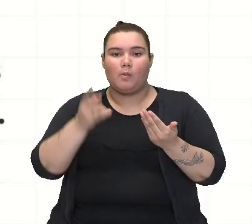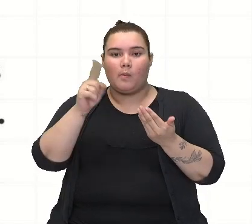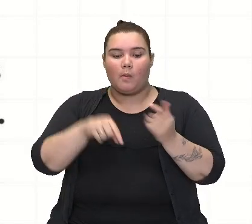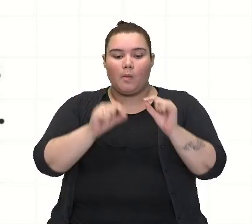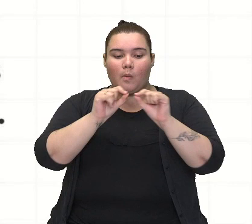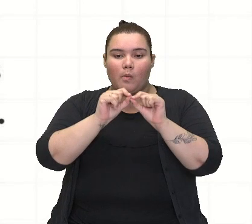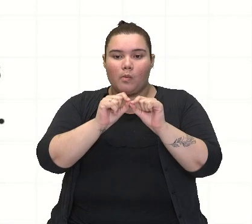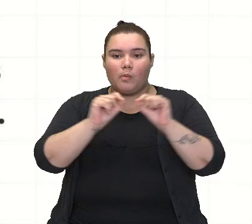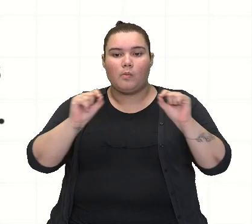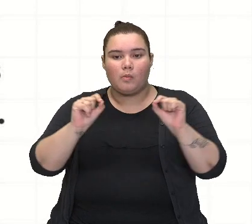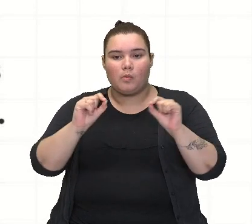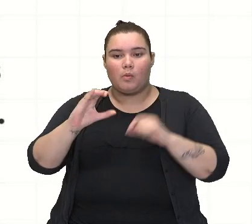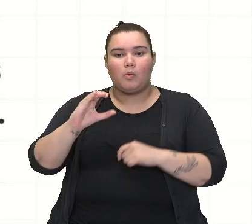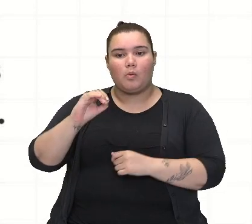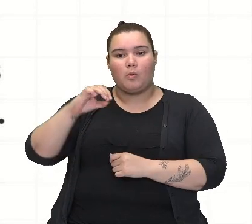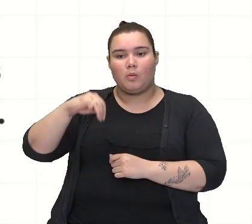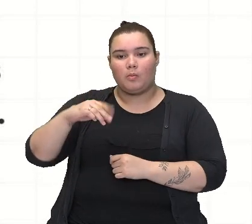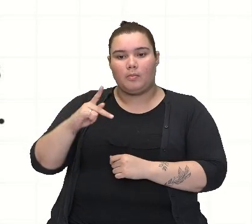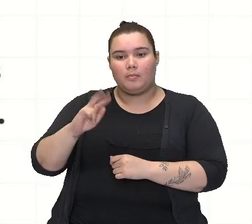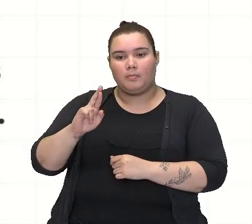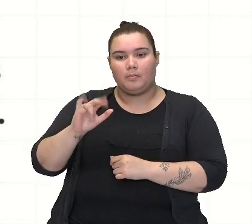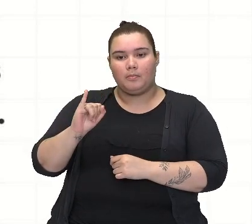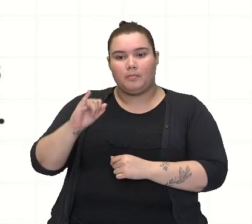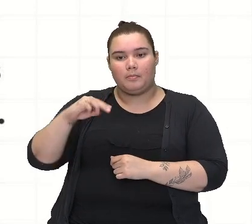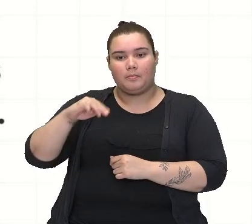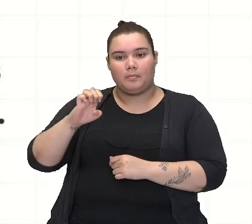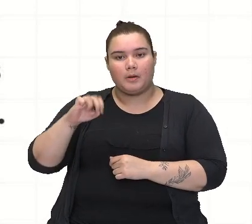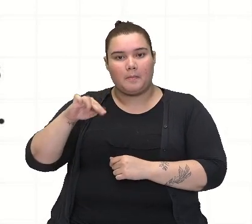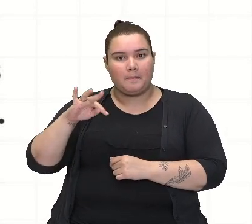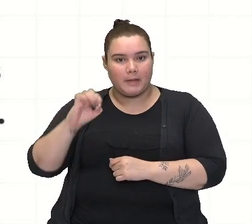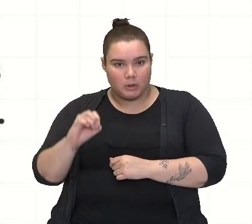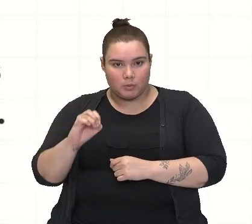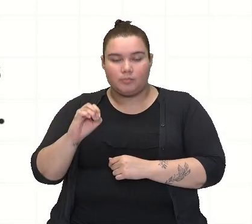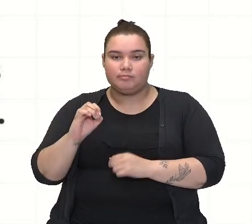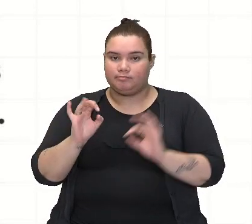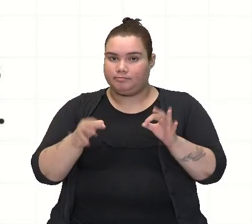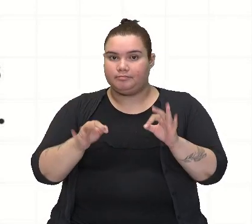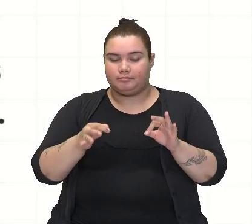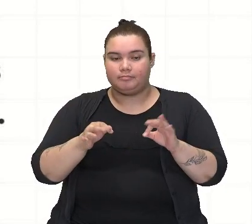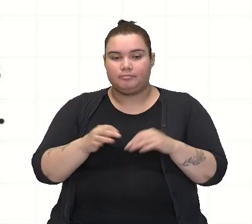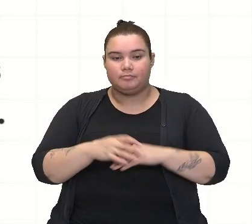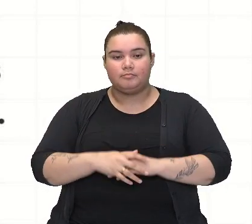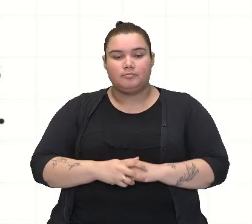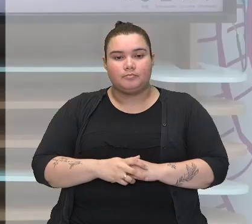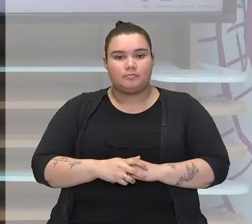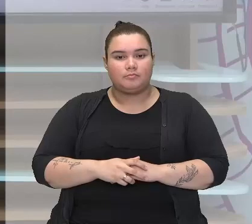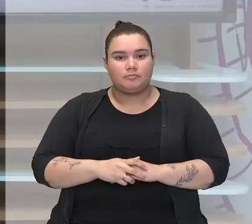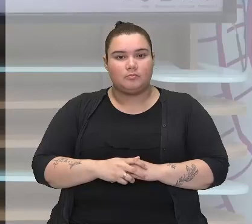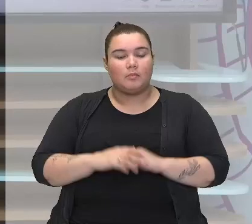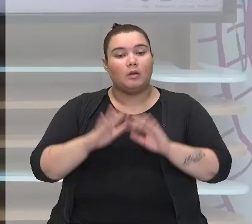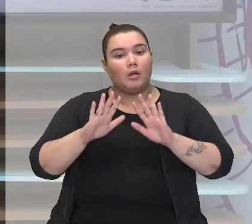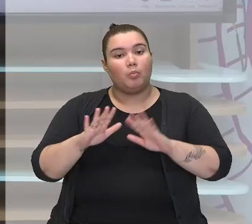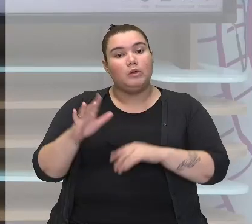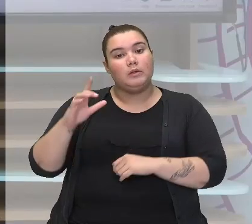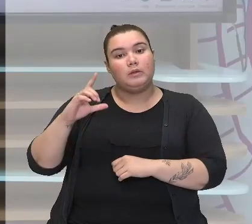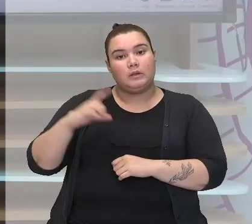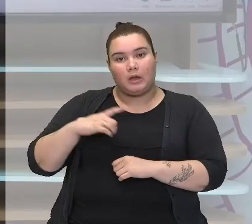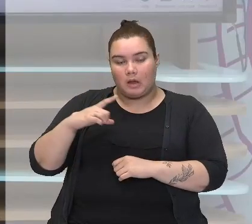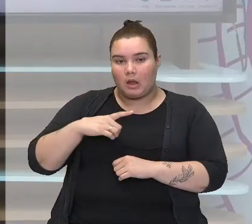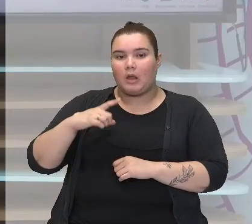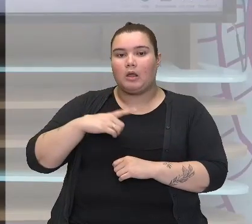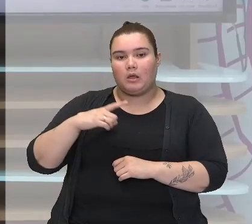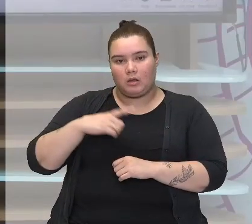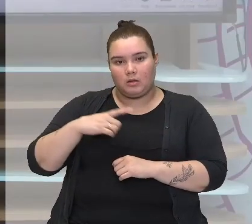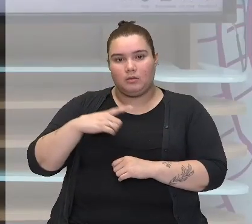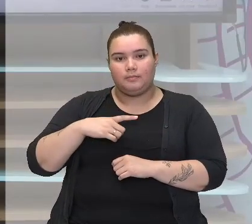o comprimento. Bom, aí vejam bem, olha, então, existe uma coisa que eu chamo